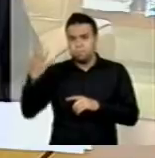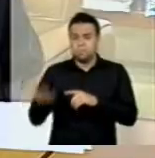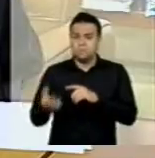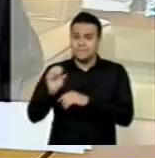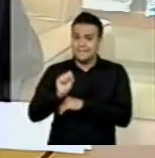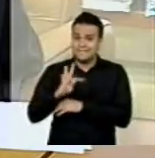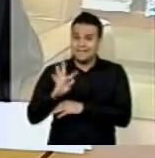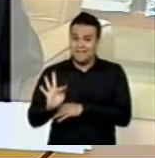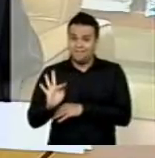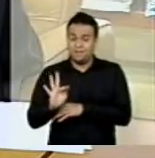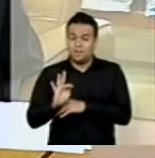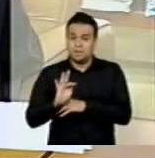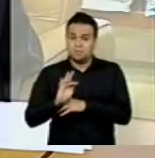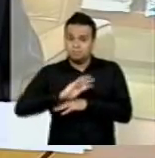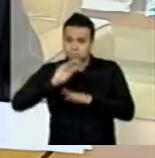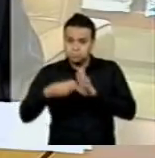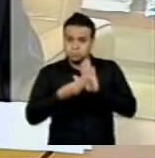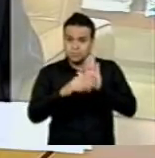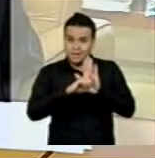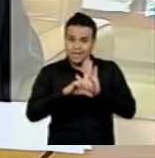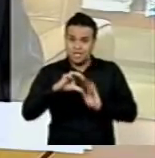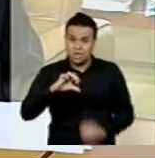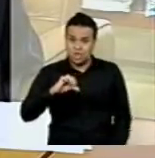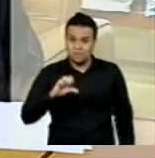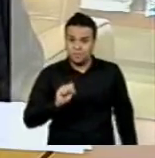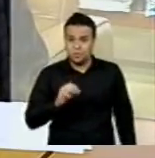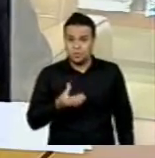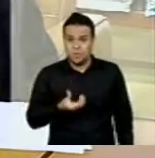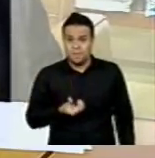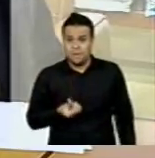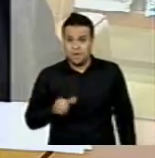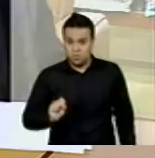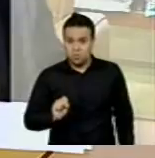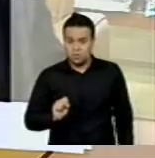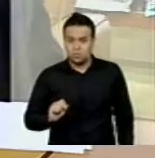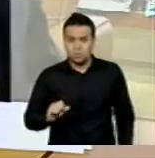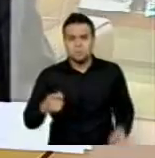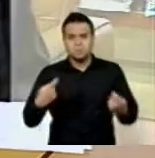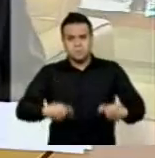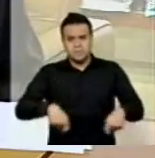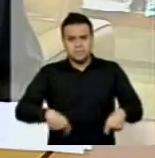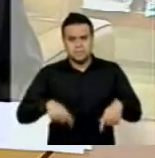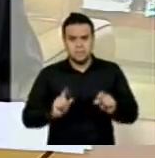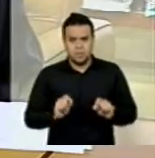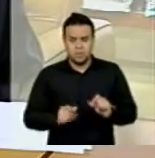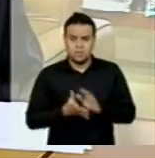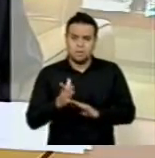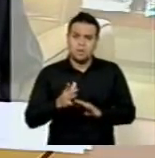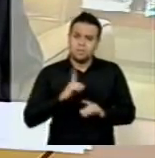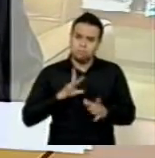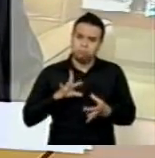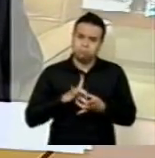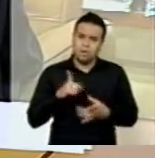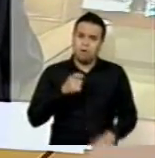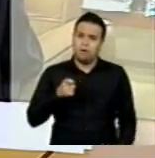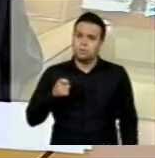estabelecido na própria lei, incorporado na própria lei 9868, quanto à necessidade, em relação a essas associações,